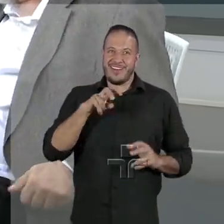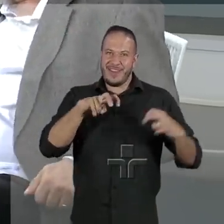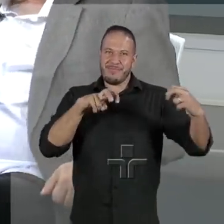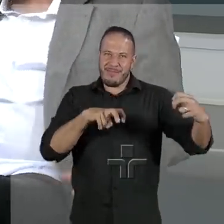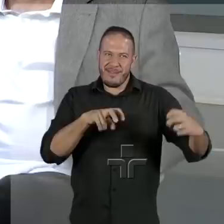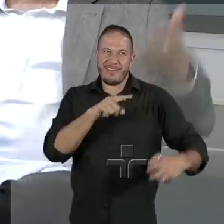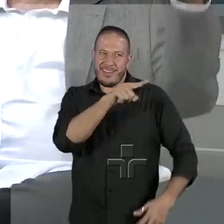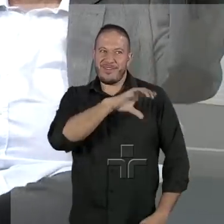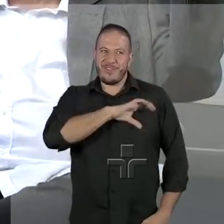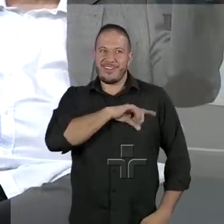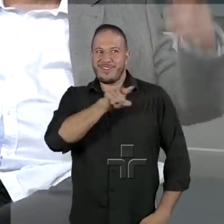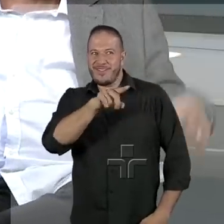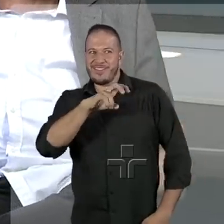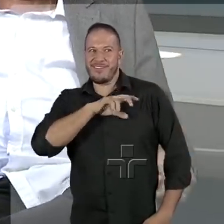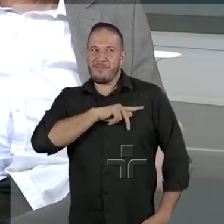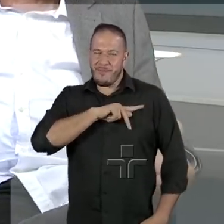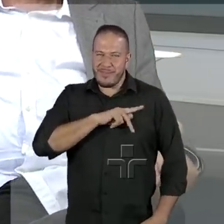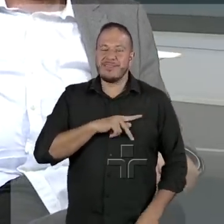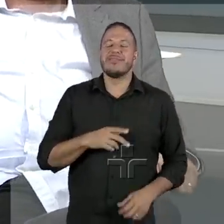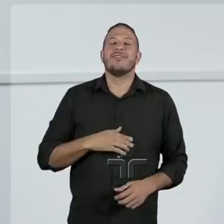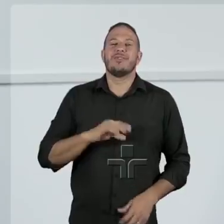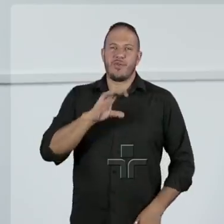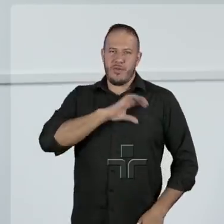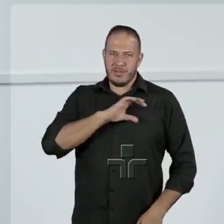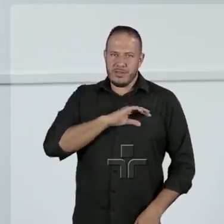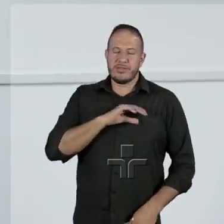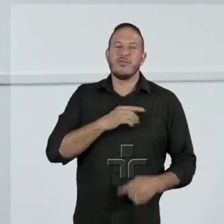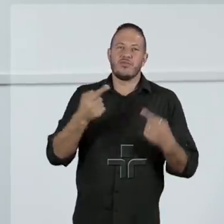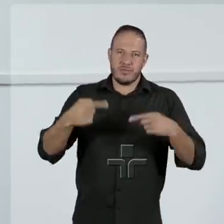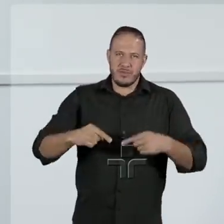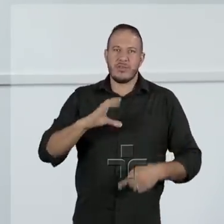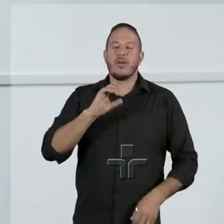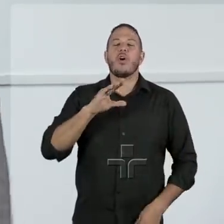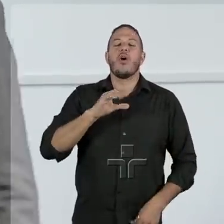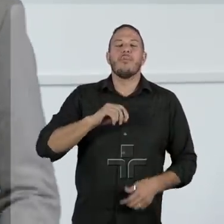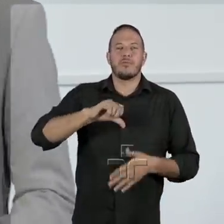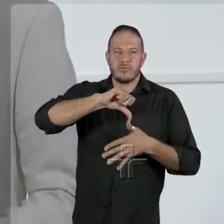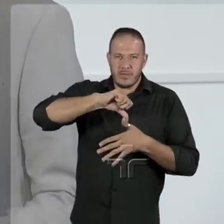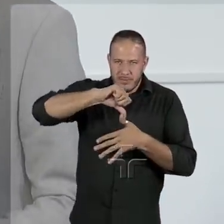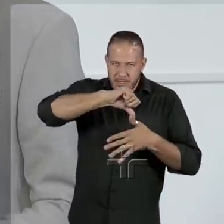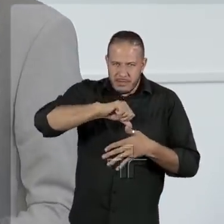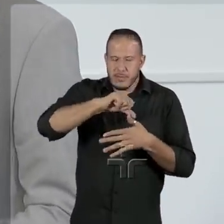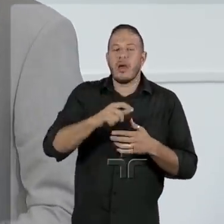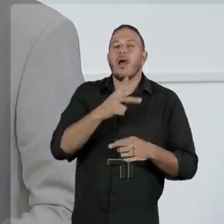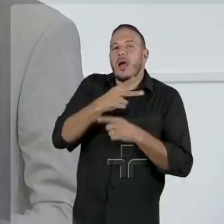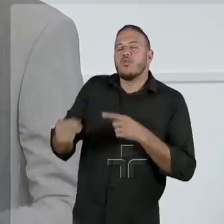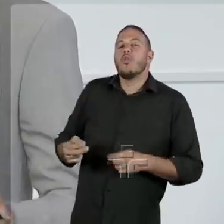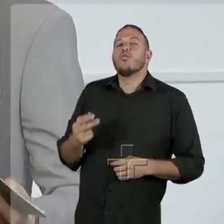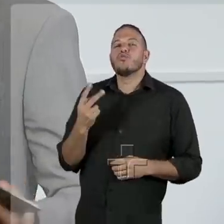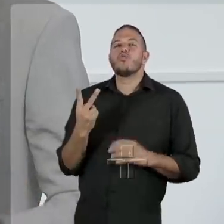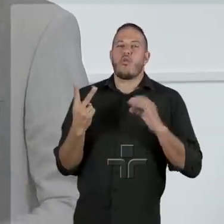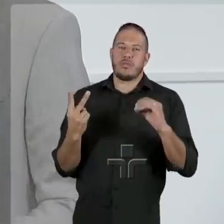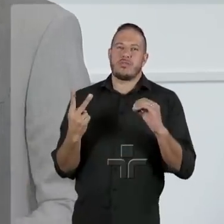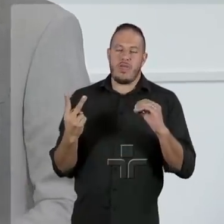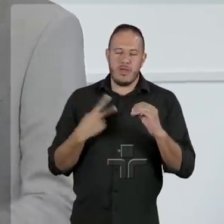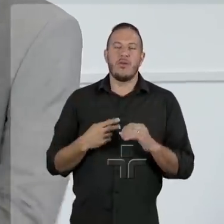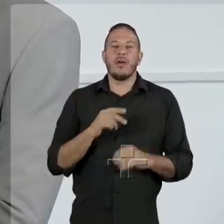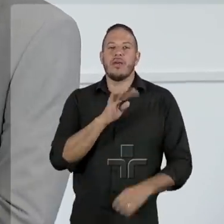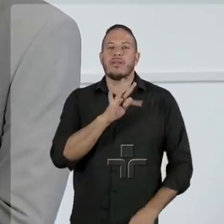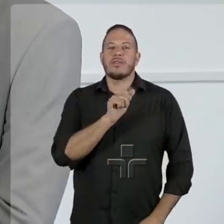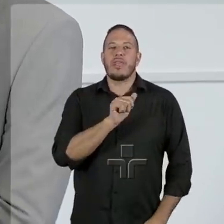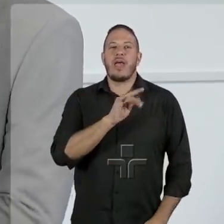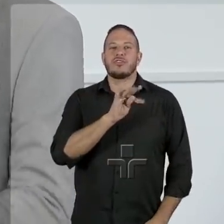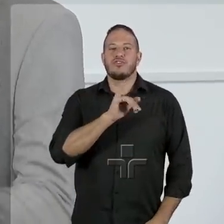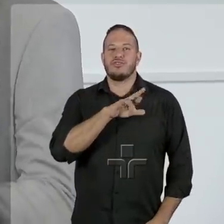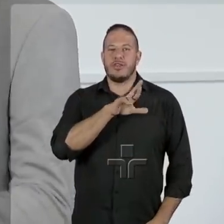Sim, claro. E o resultado? O Corinthians jogou pela Copa Sul-Americana, fez 2-0 no Deportivo Táchira, que é o 14º colocado no